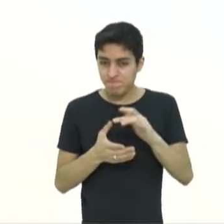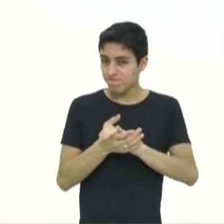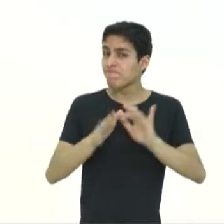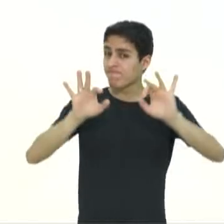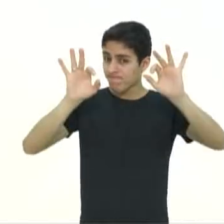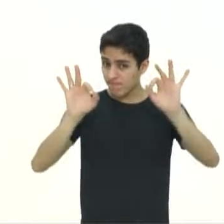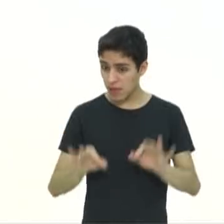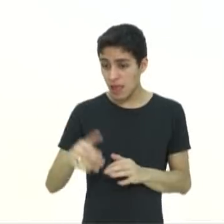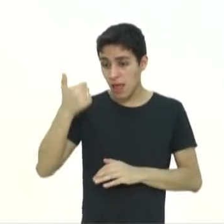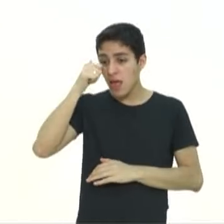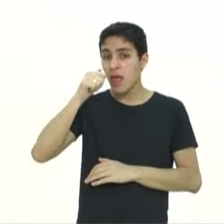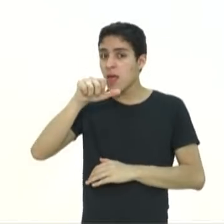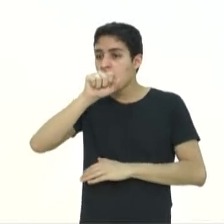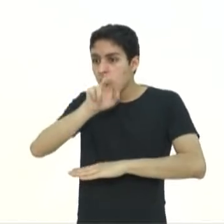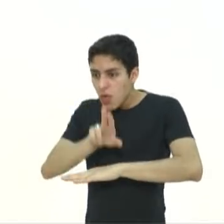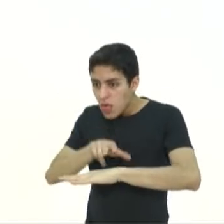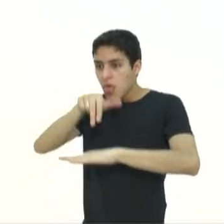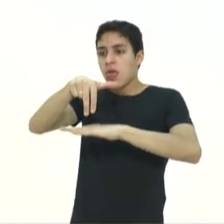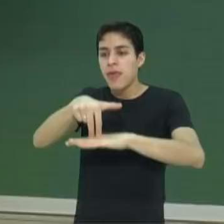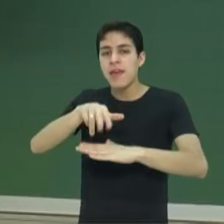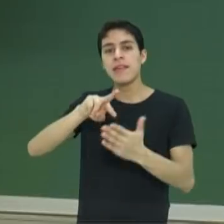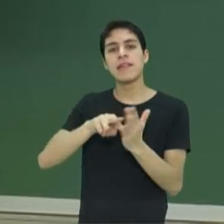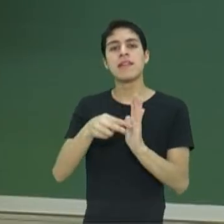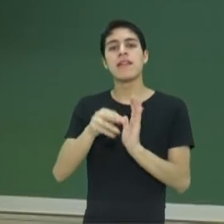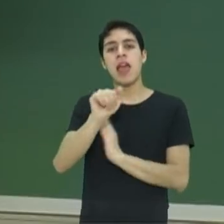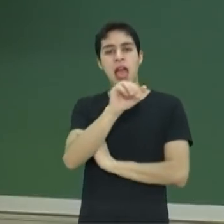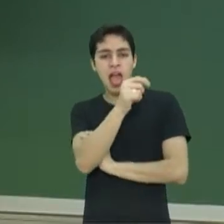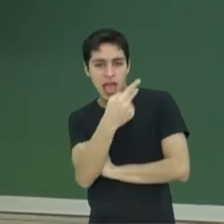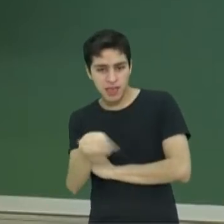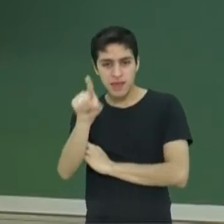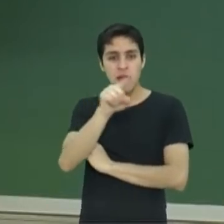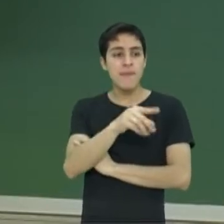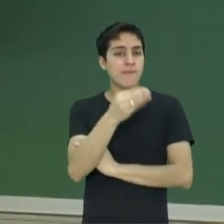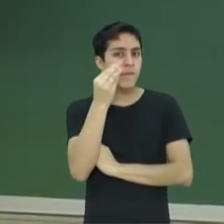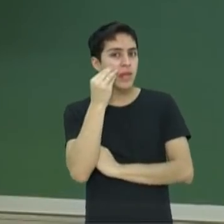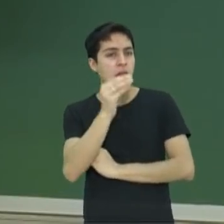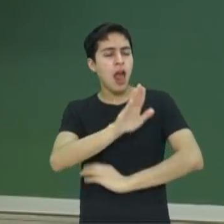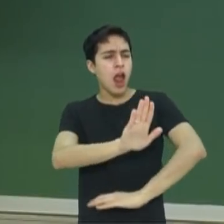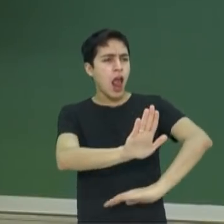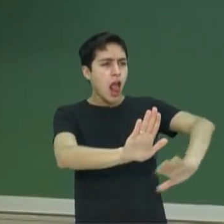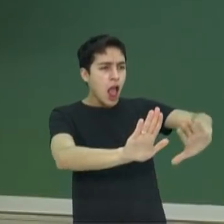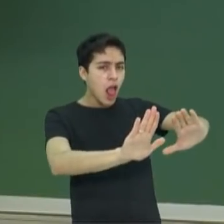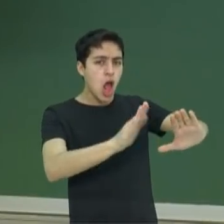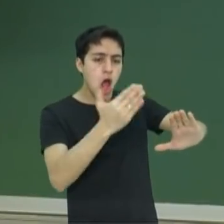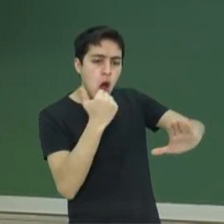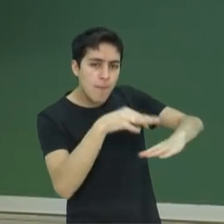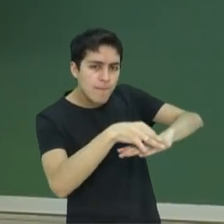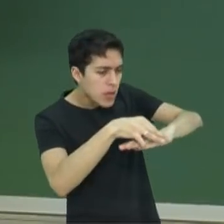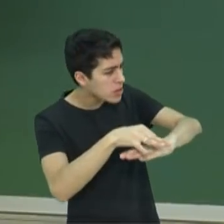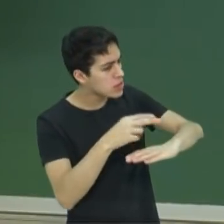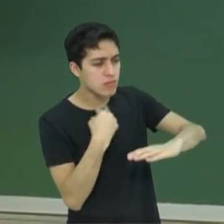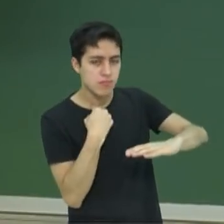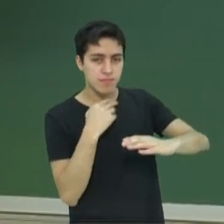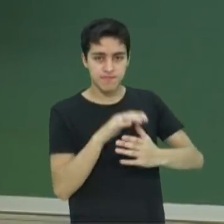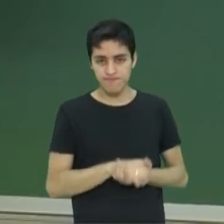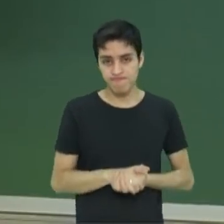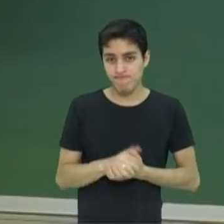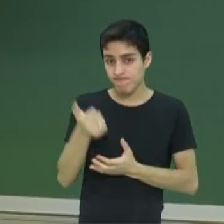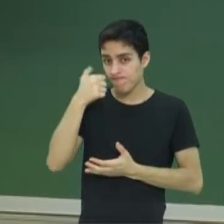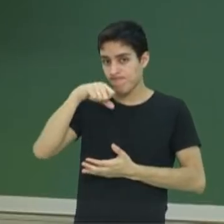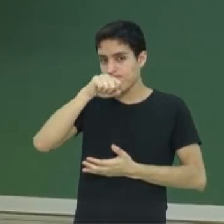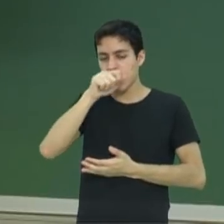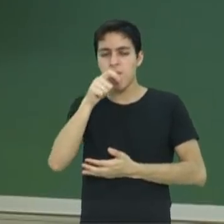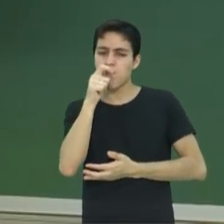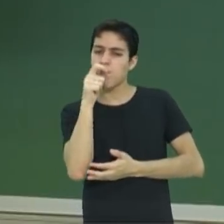pula da cadeira, é uma ação que ela tomou, certo? Para impedir o filho de comer o bife. Quando a mãe fala sobre o